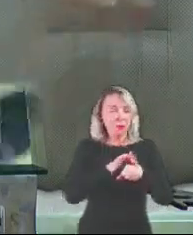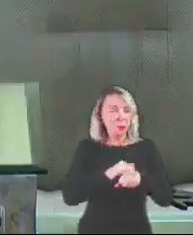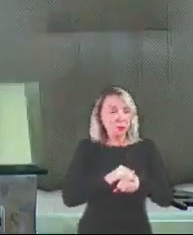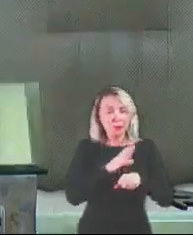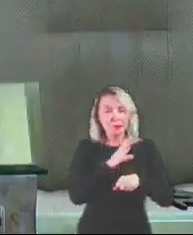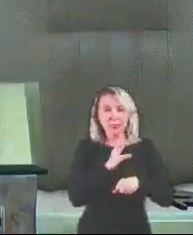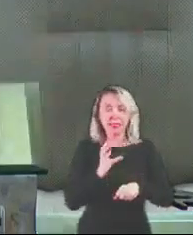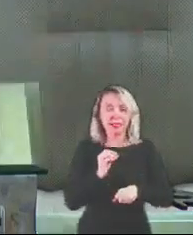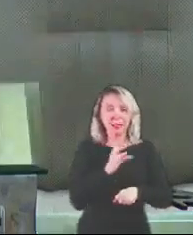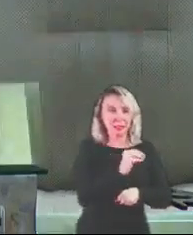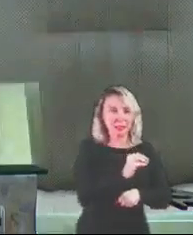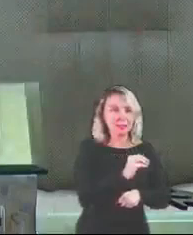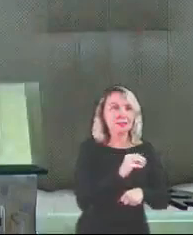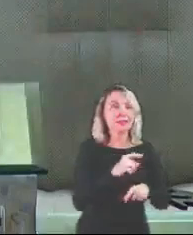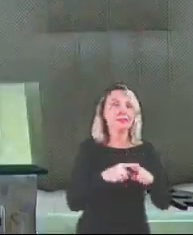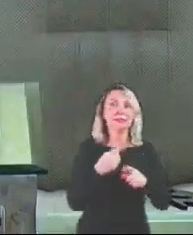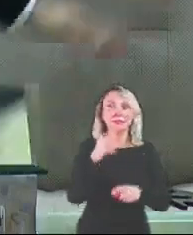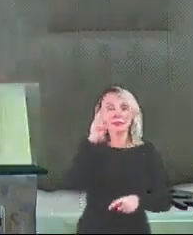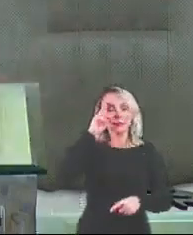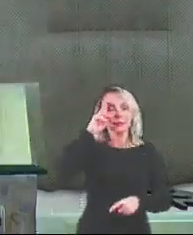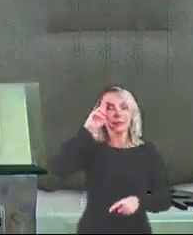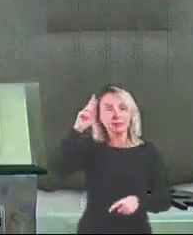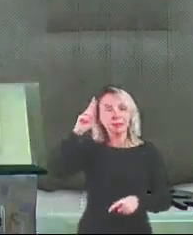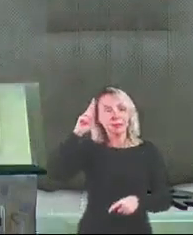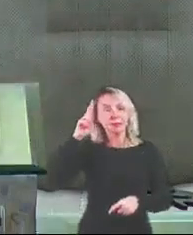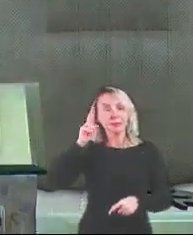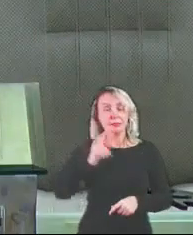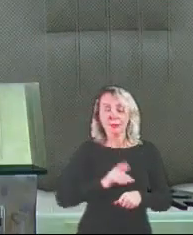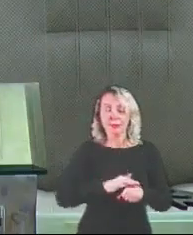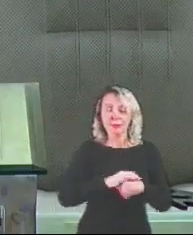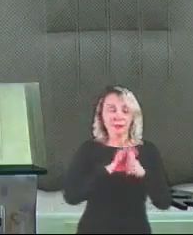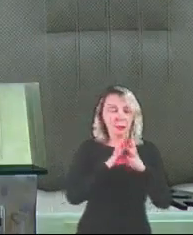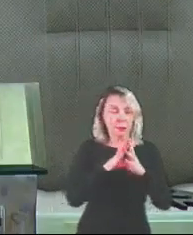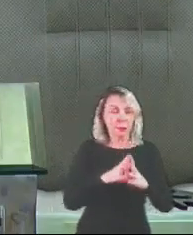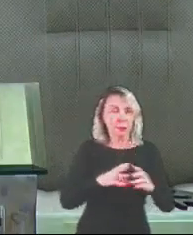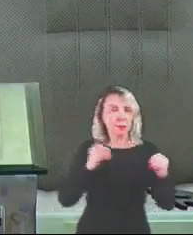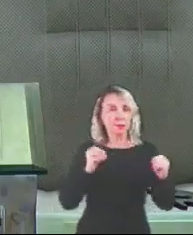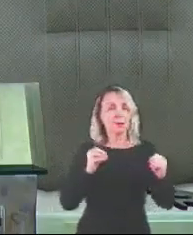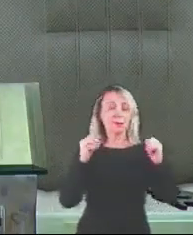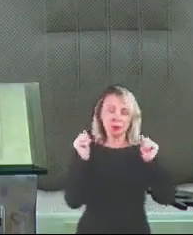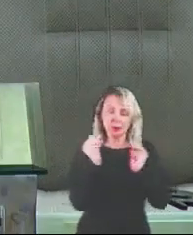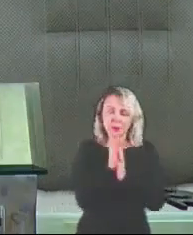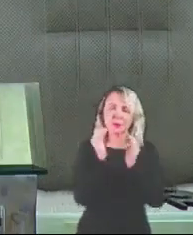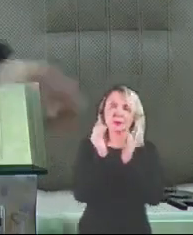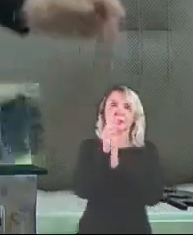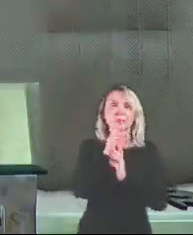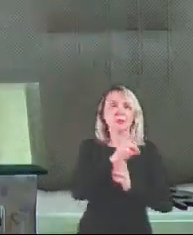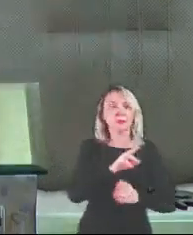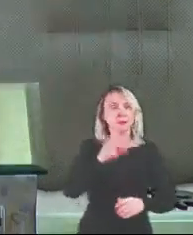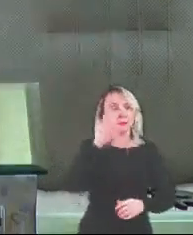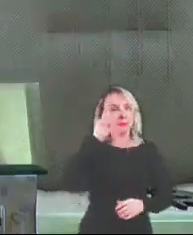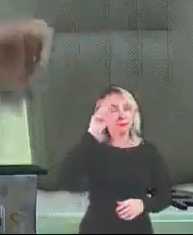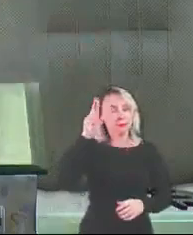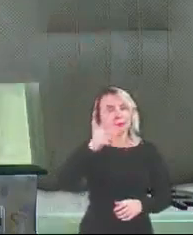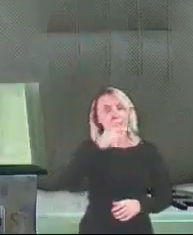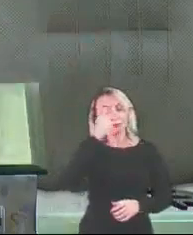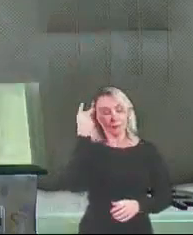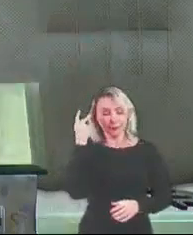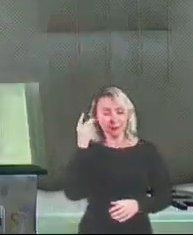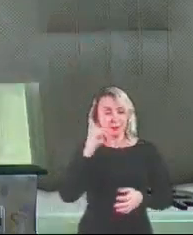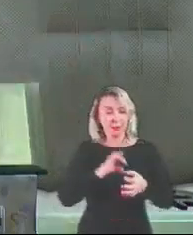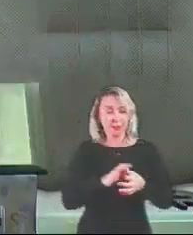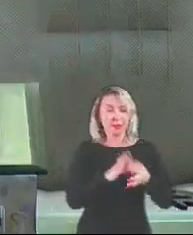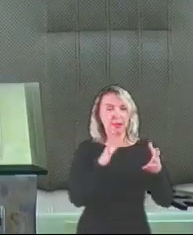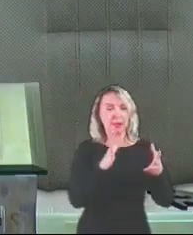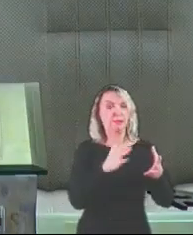e o Senhor neutralizou o mal e estão cantando e louvando o nome do Senhor. Pessoas que tiveram livramento de morte e estão